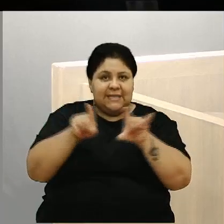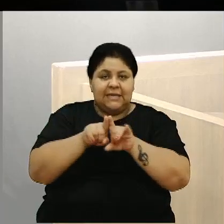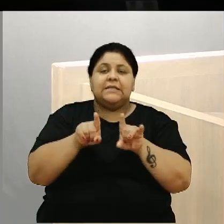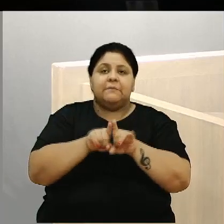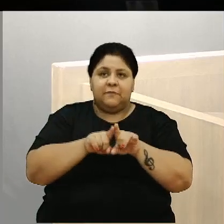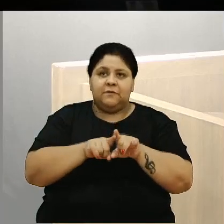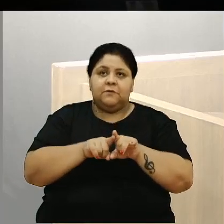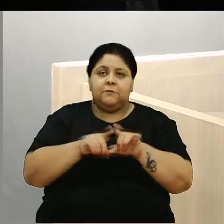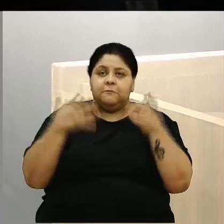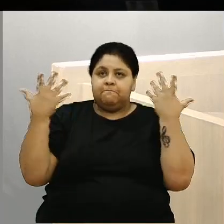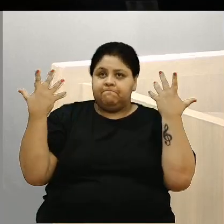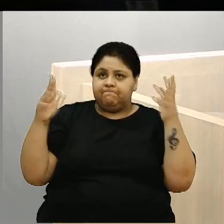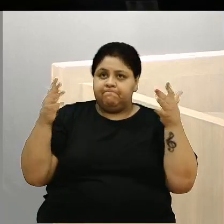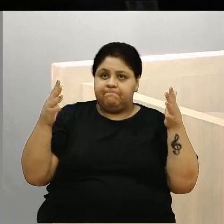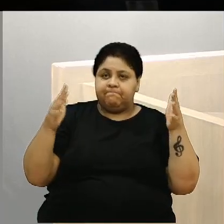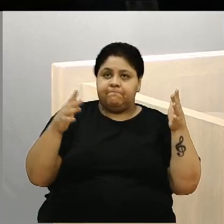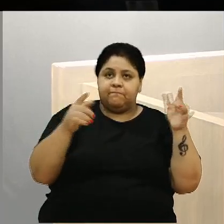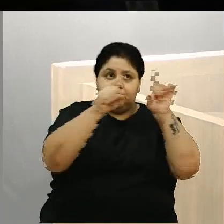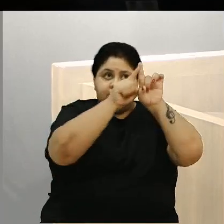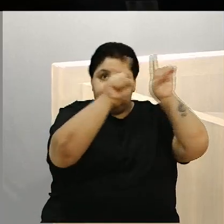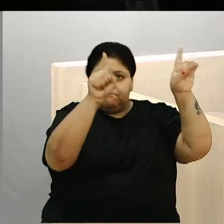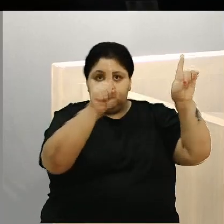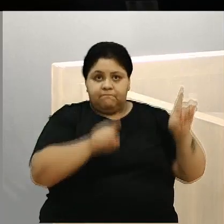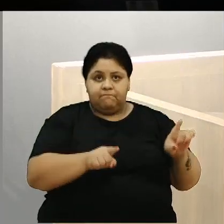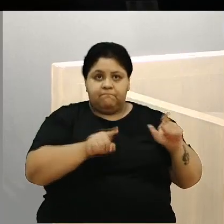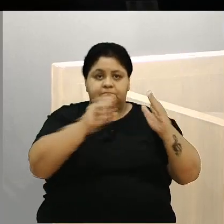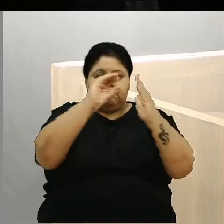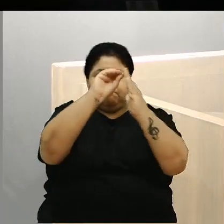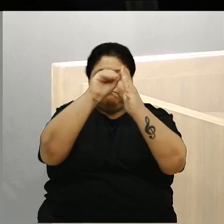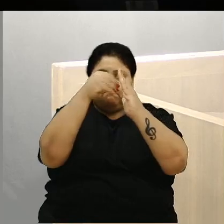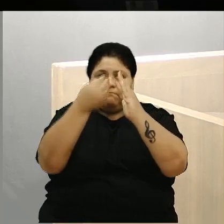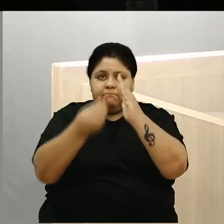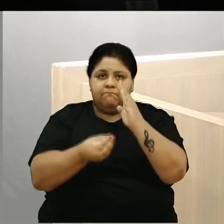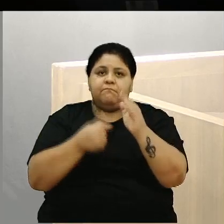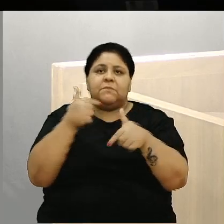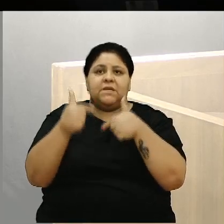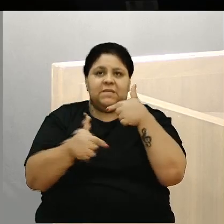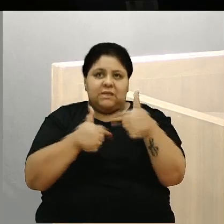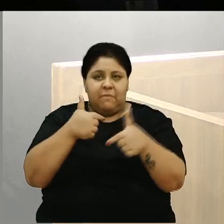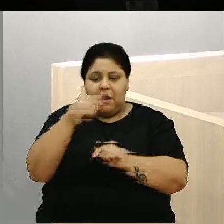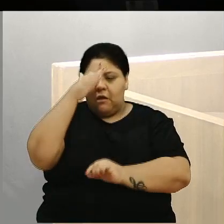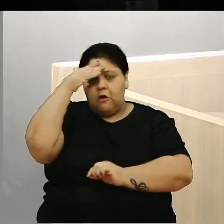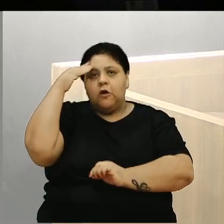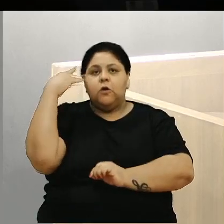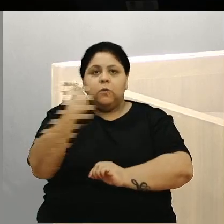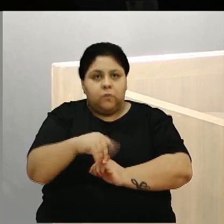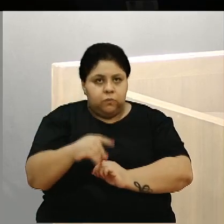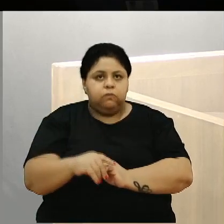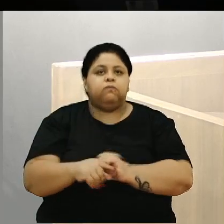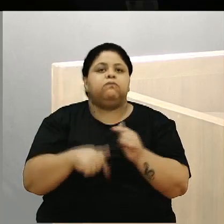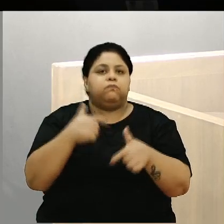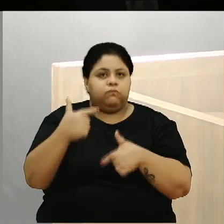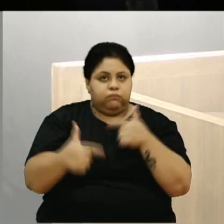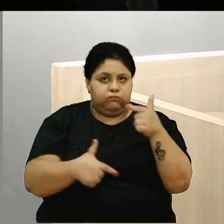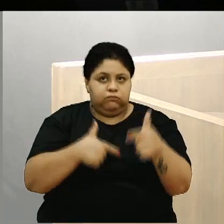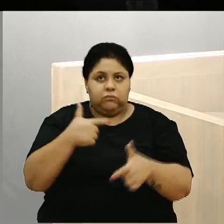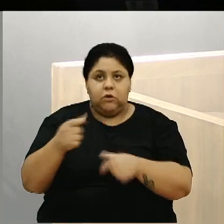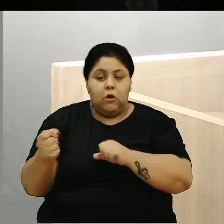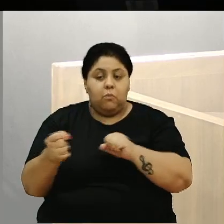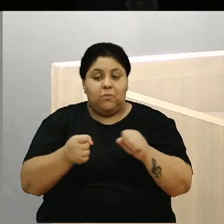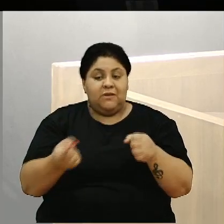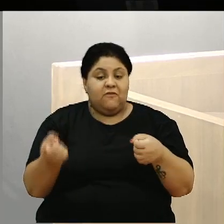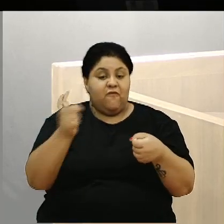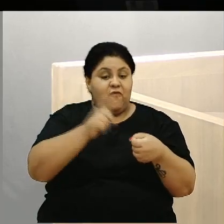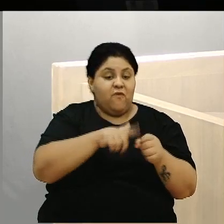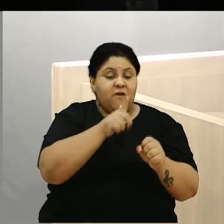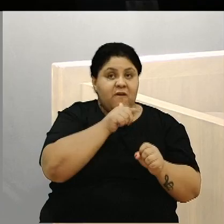então parabenizar os servidores do SAMAI que trabalharam ininterruptamente, né, para que o restabelecimento fosse feito. Então,